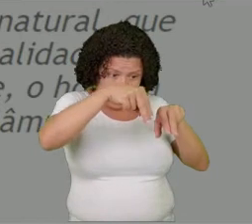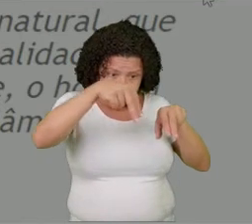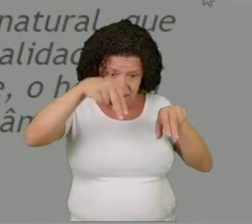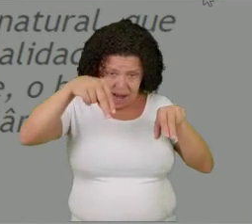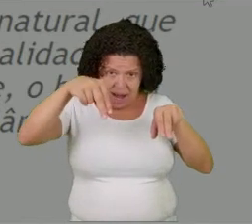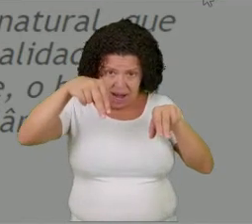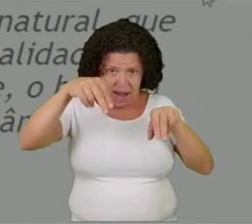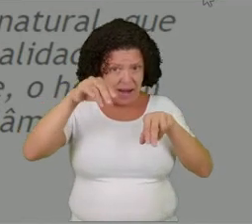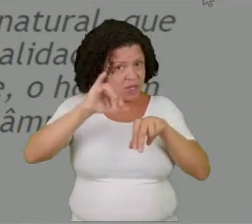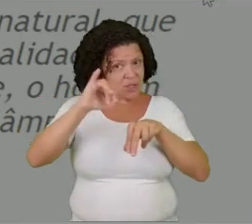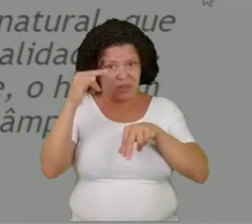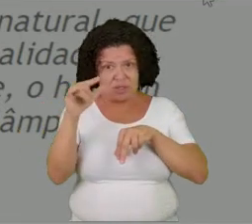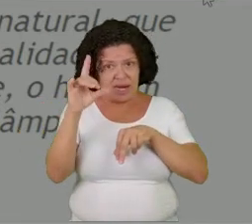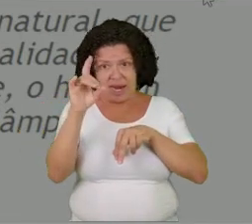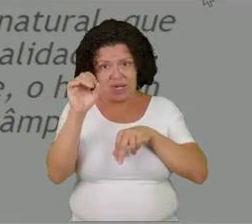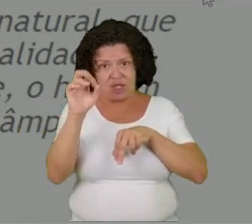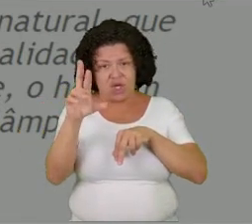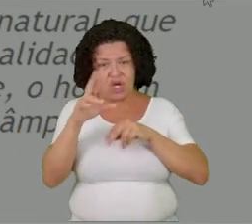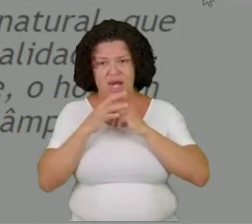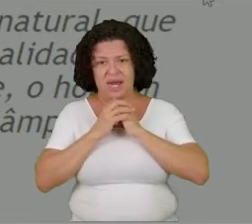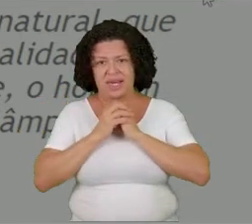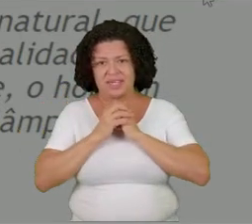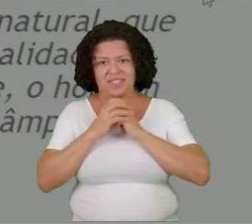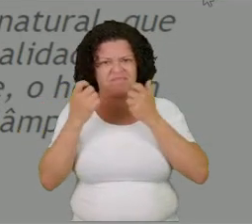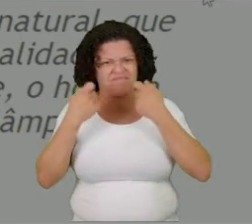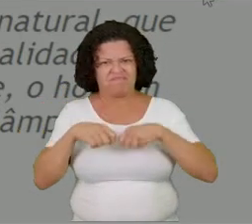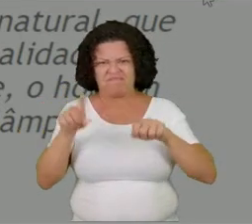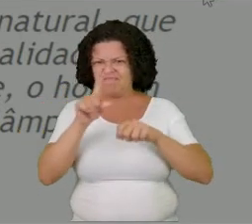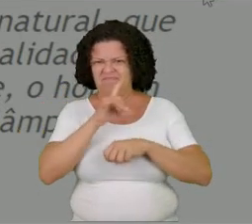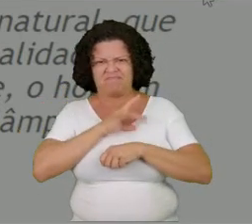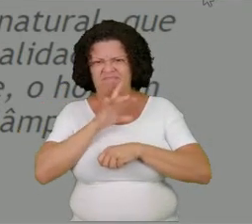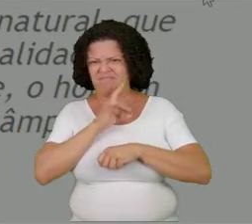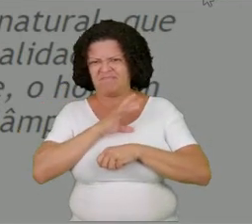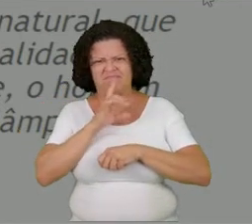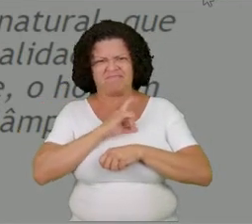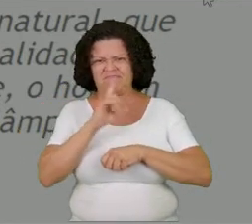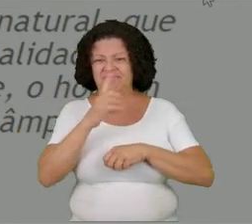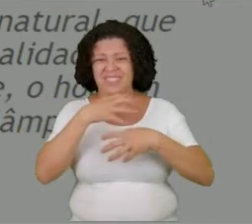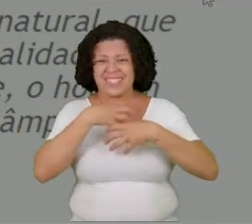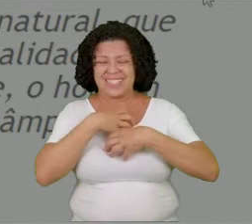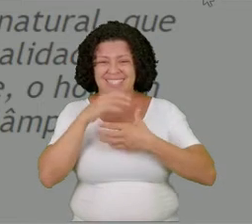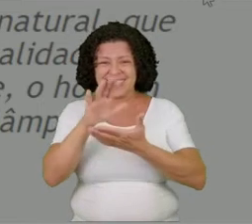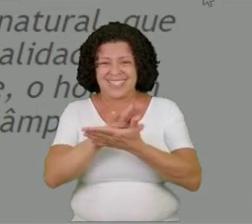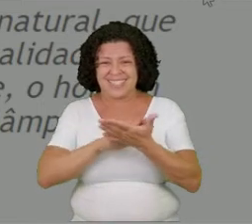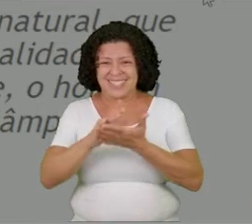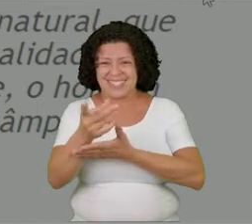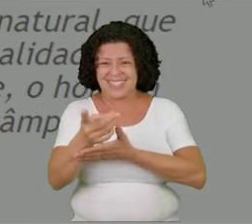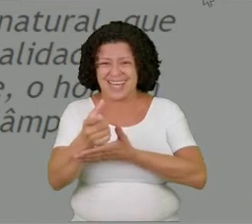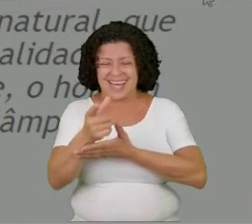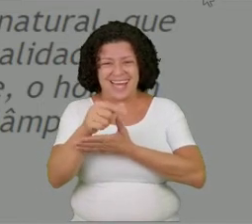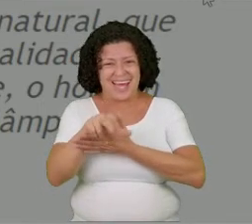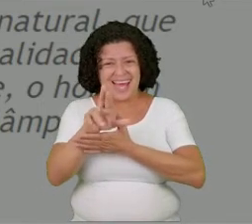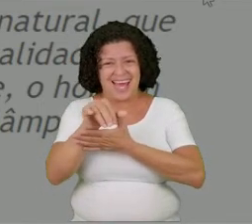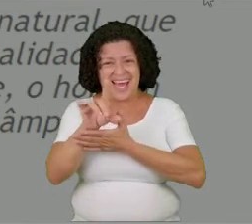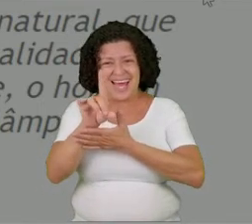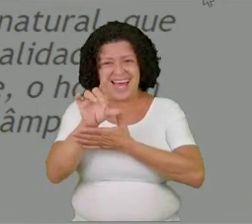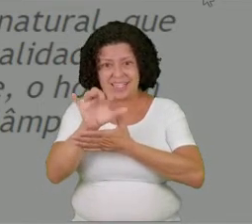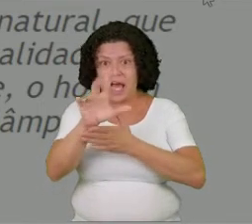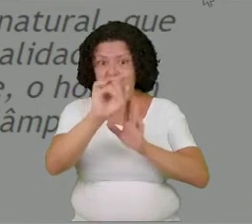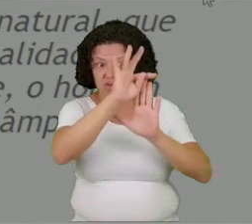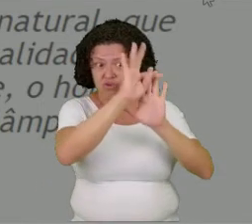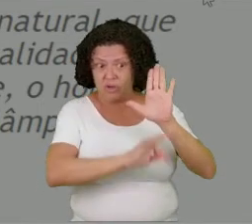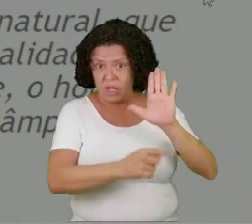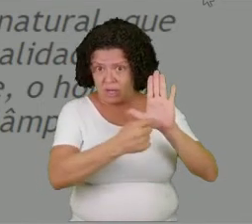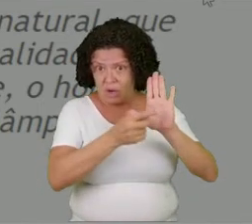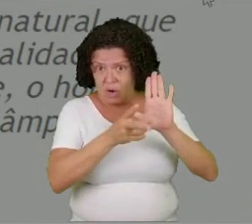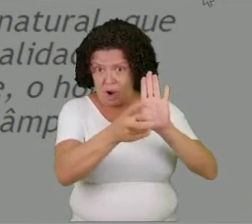é indolor. Olha só que maravilha. Não precisamos temer. Não vamos sentir nada. O texto continua.